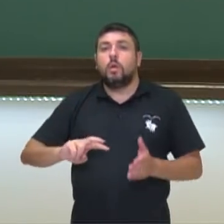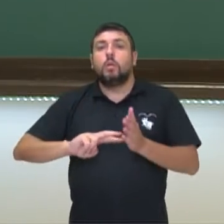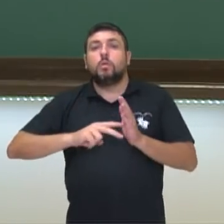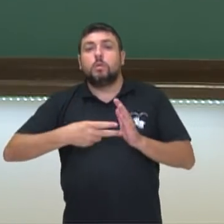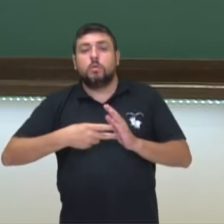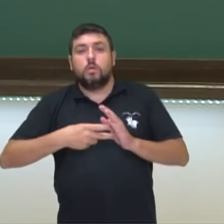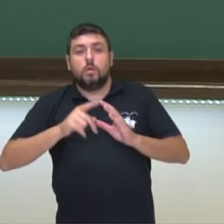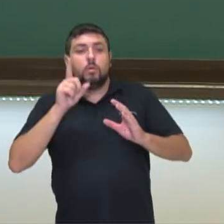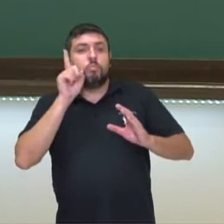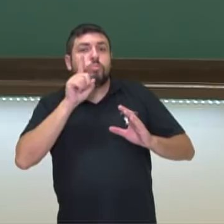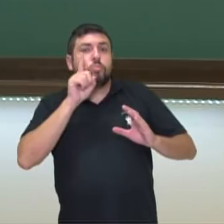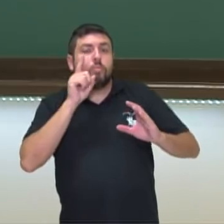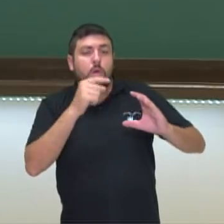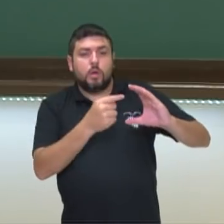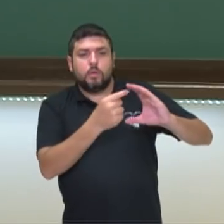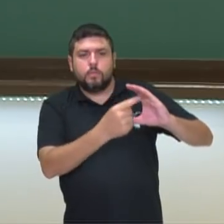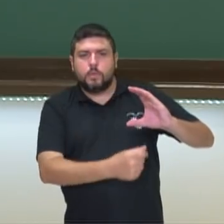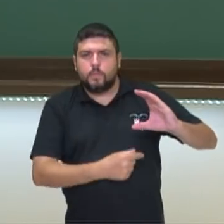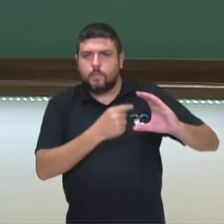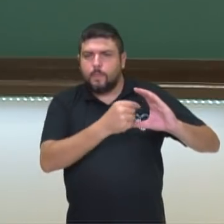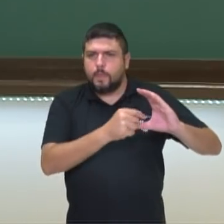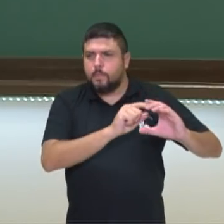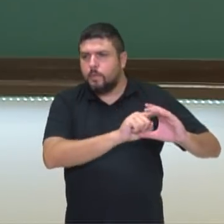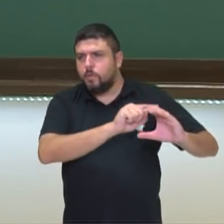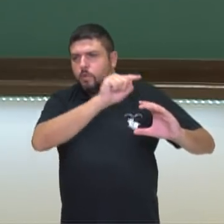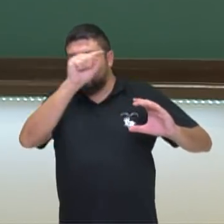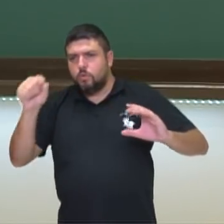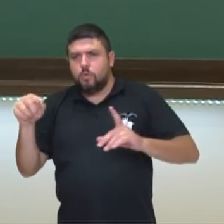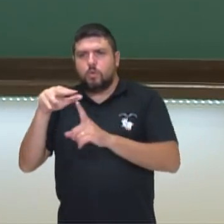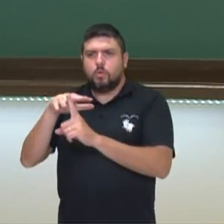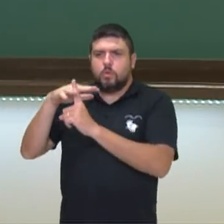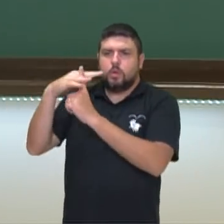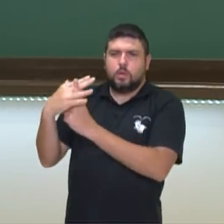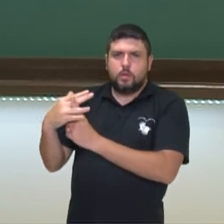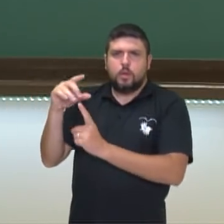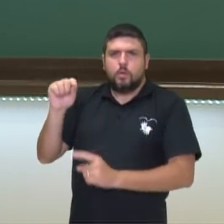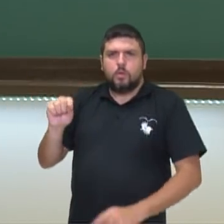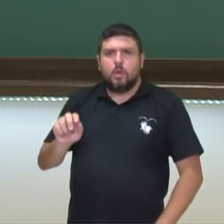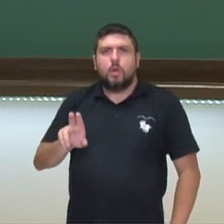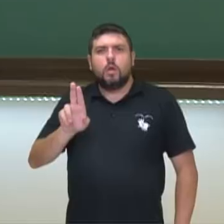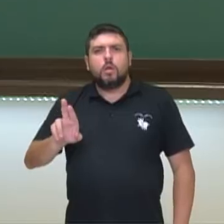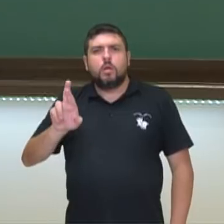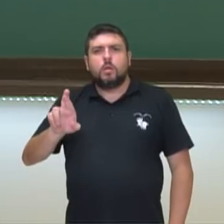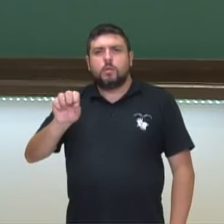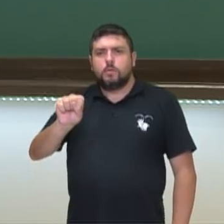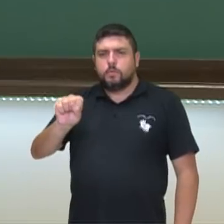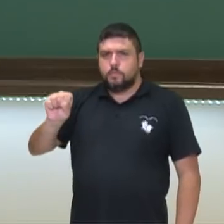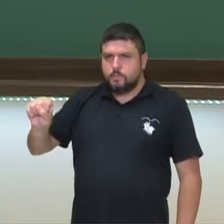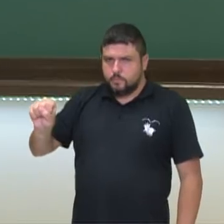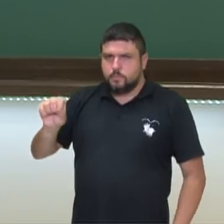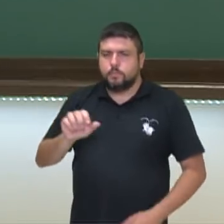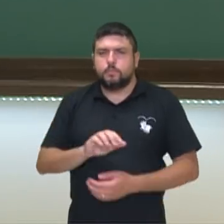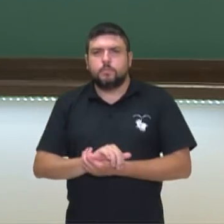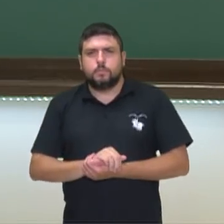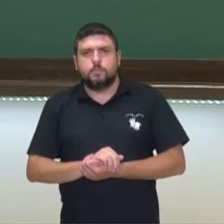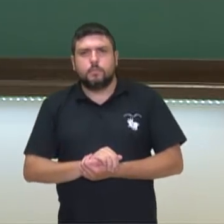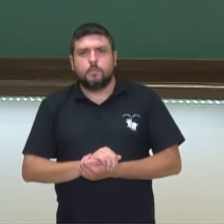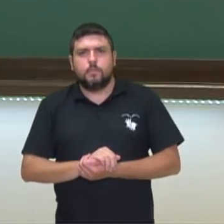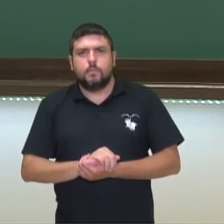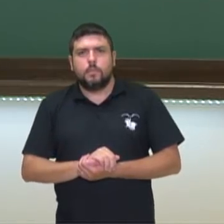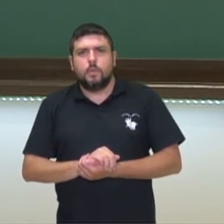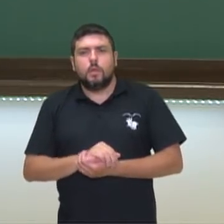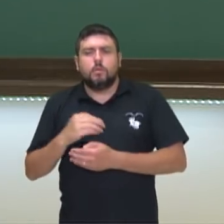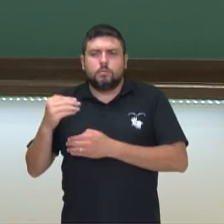capitalismo os Estados Unidos e, de um outro lado, representando as forças socialistas, a antiga União das Repúblicas Socialistas